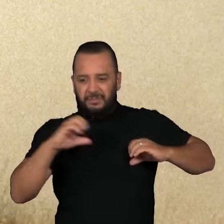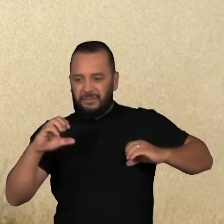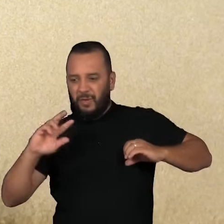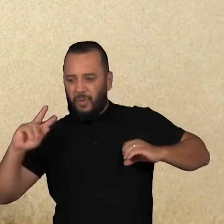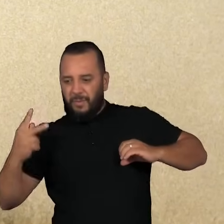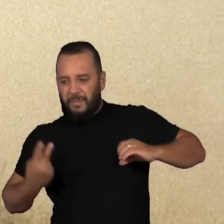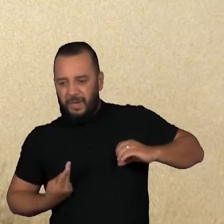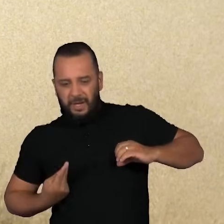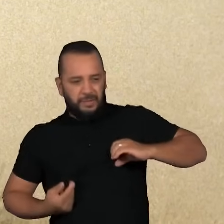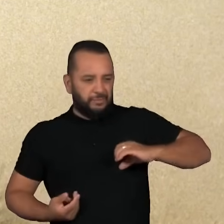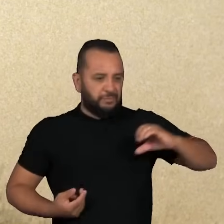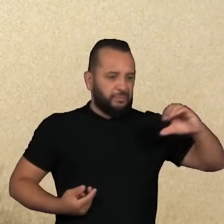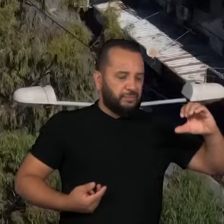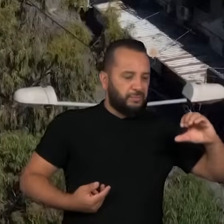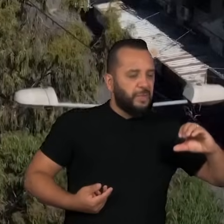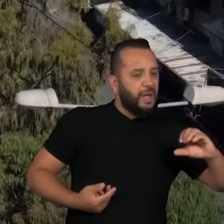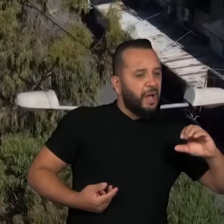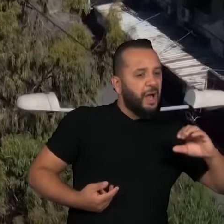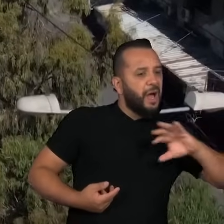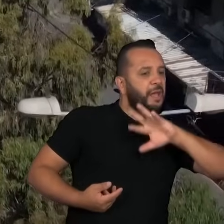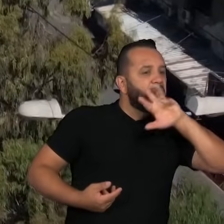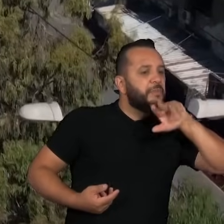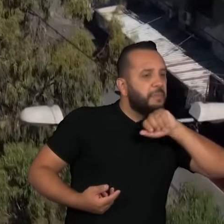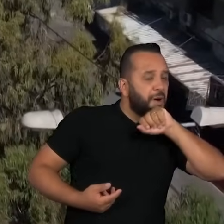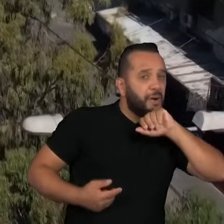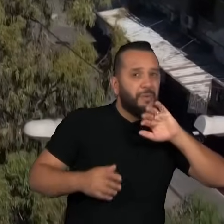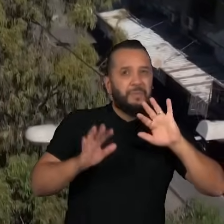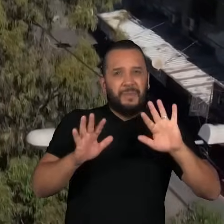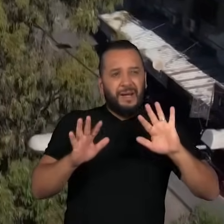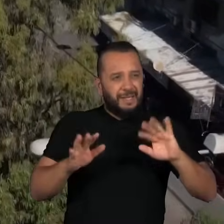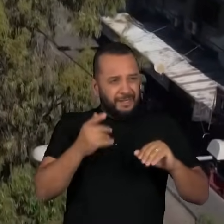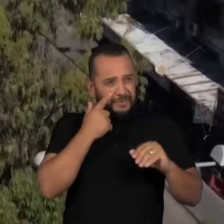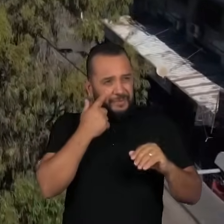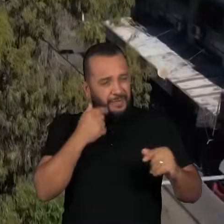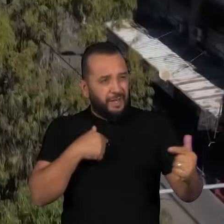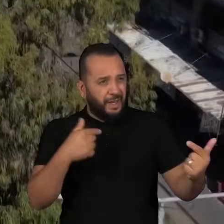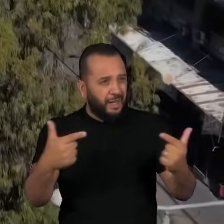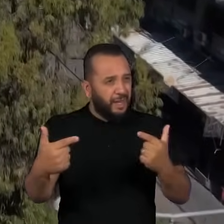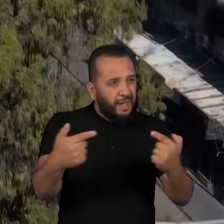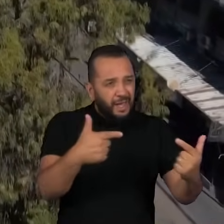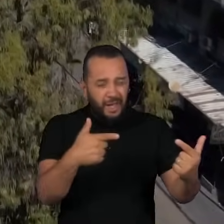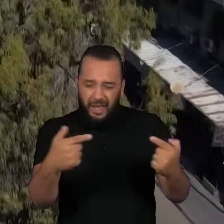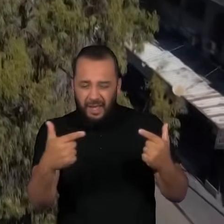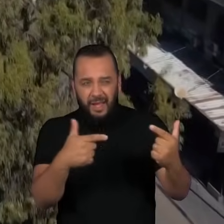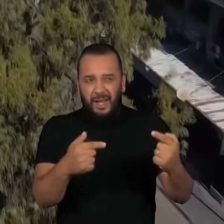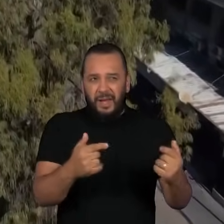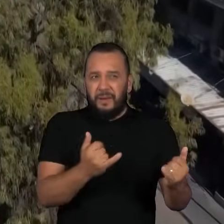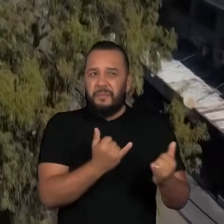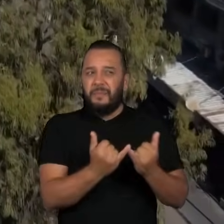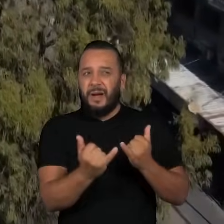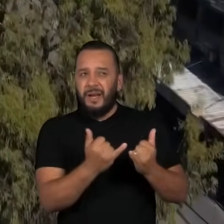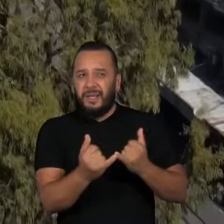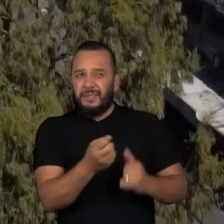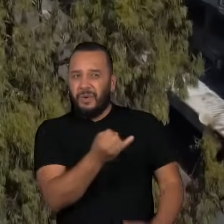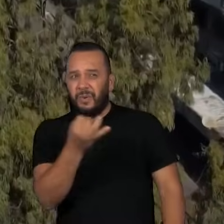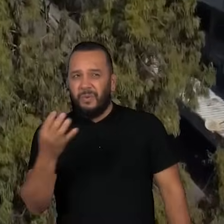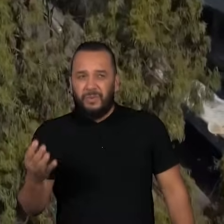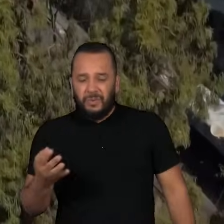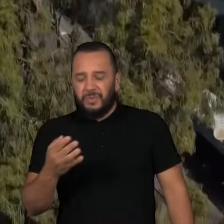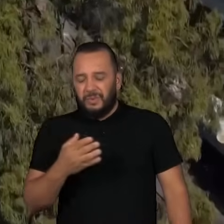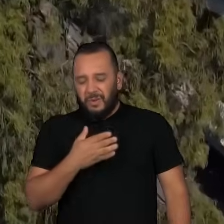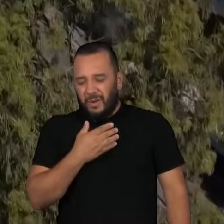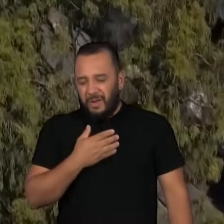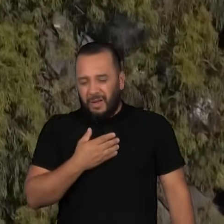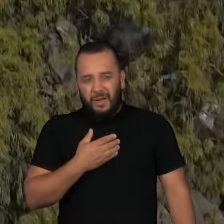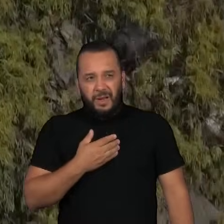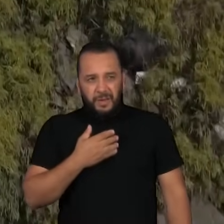homens e outro para os animais. Ao ver episódios como as guerras atuais, não te parece que alguns homens têm um terceiro